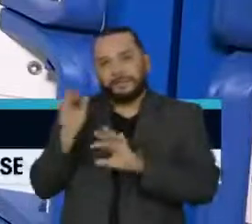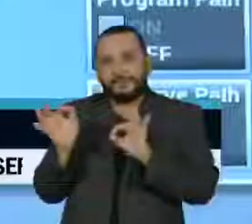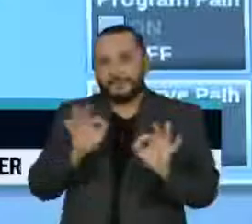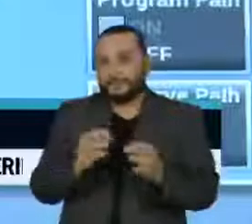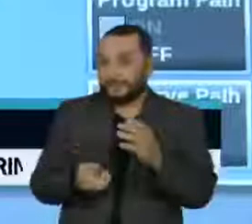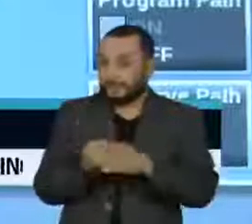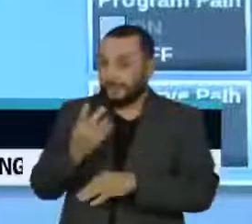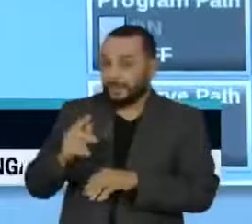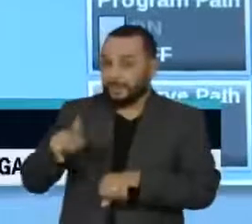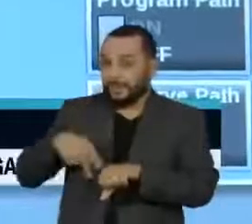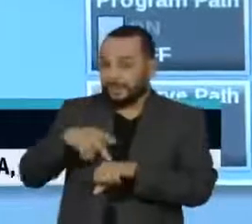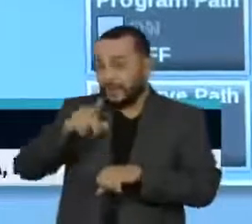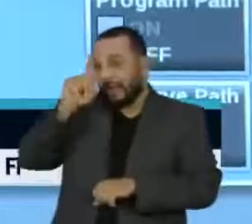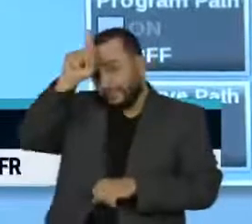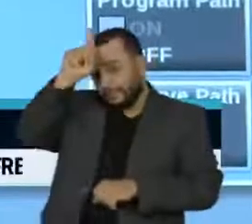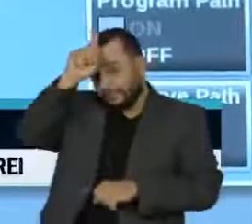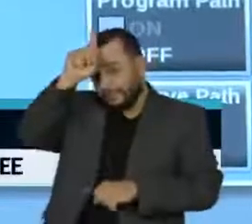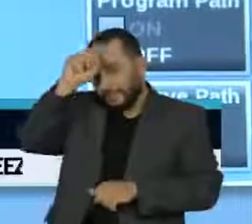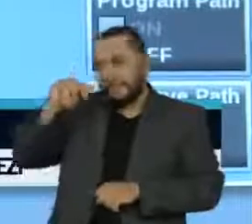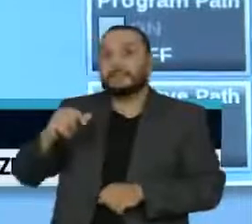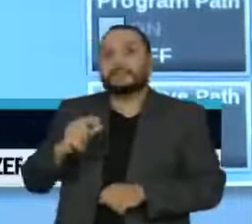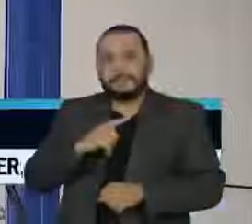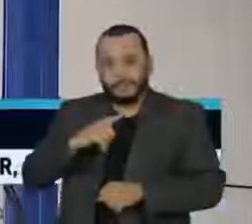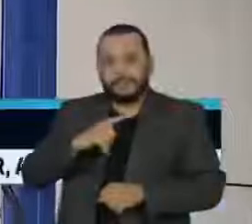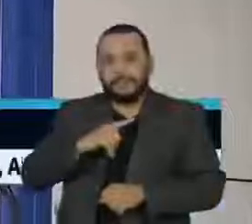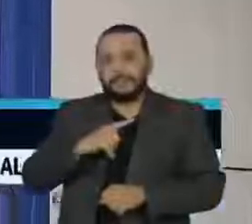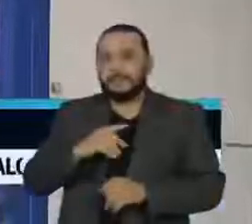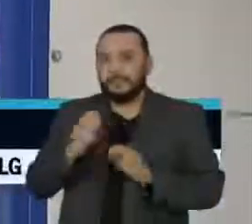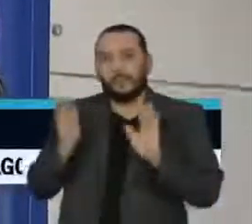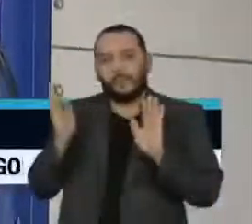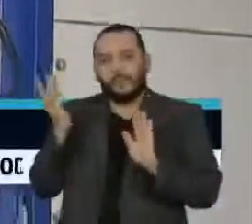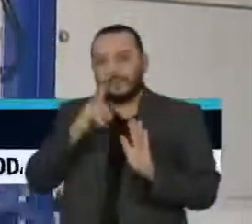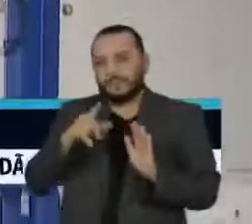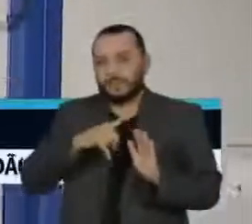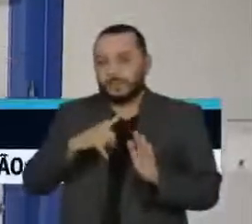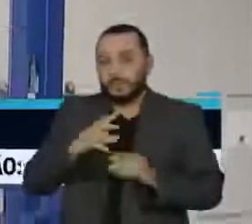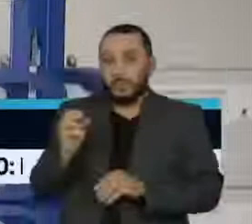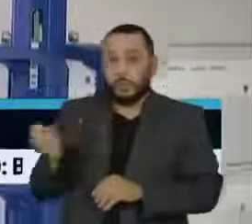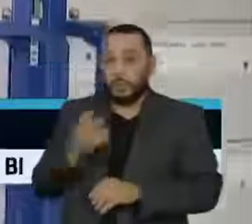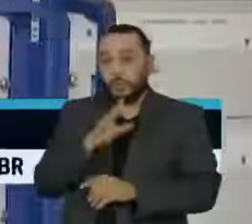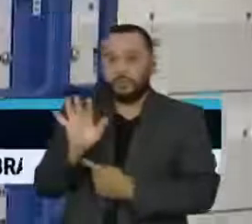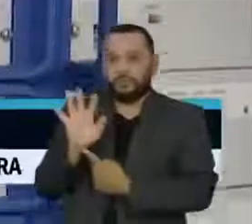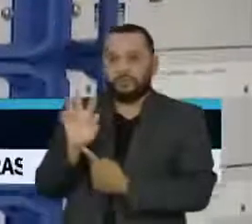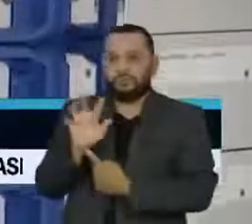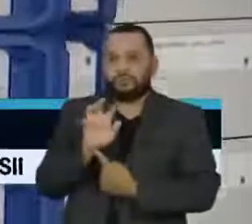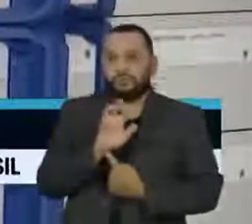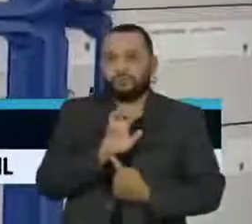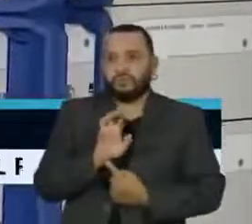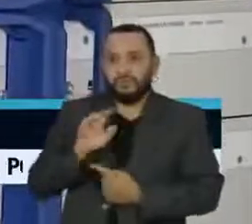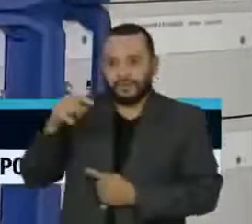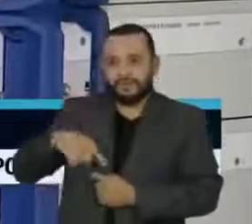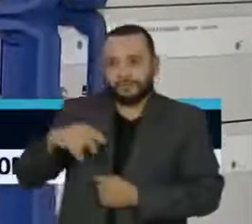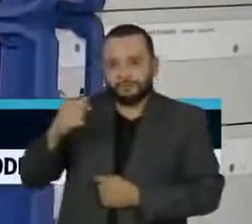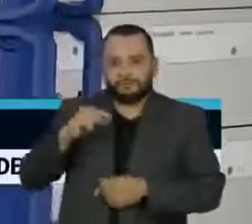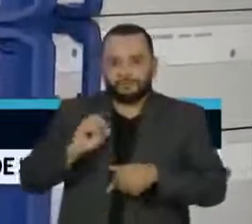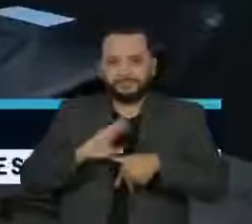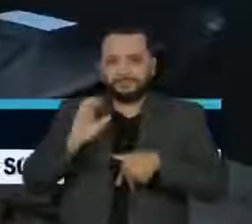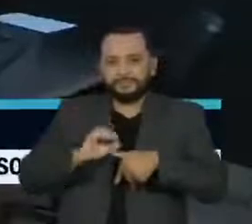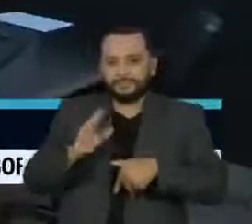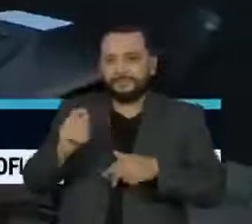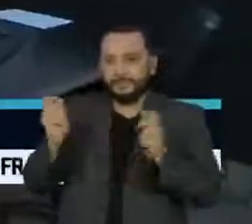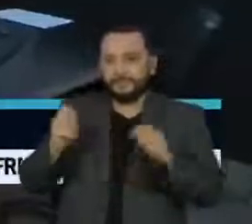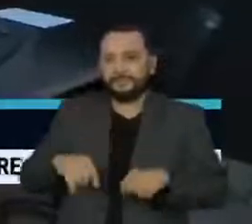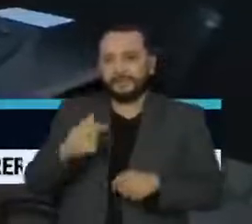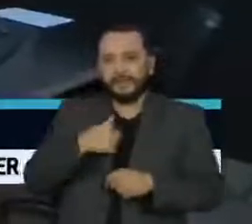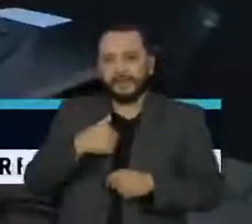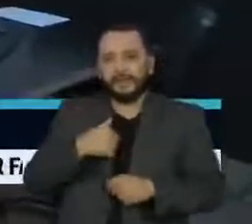na Alemanha e foi criado para chegar onde outros não conseguiram. Este é o novo transmissor da TV Cultura. Através dele, a programação